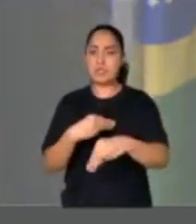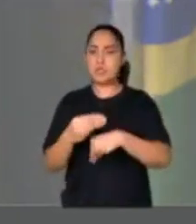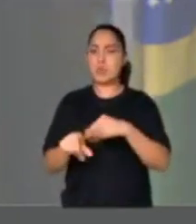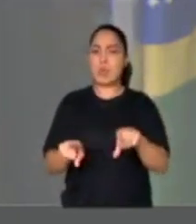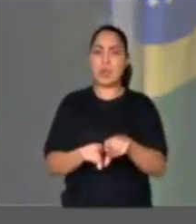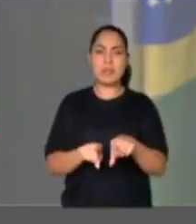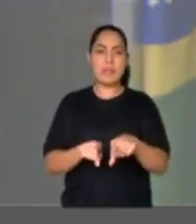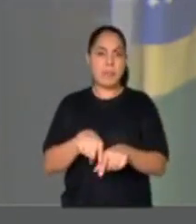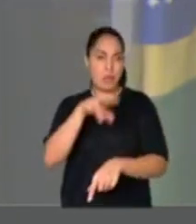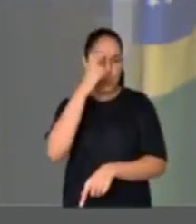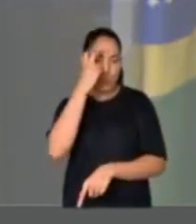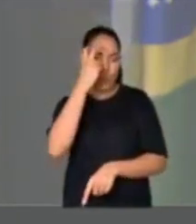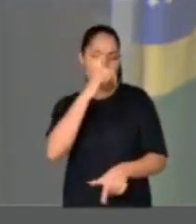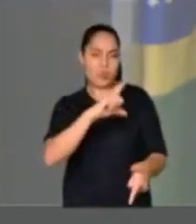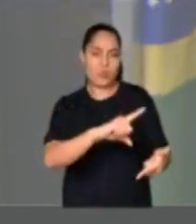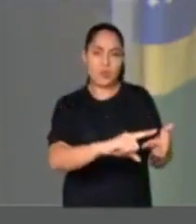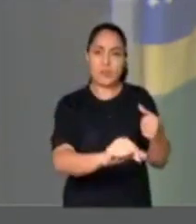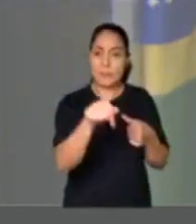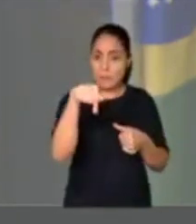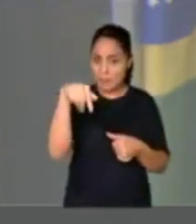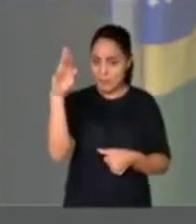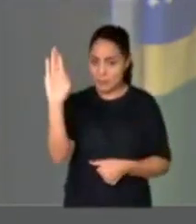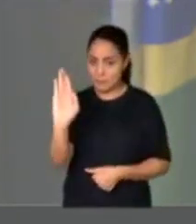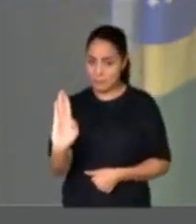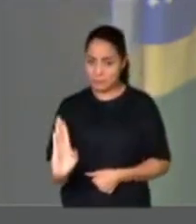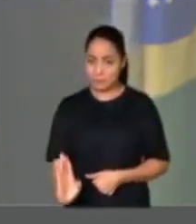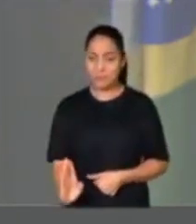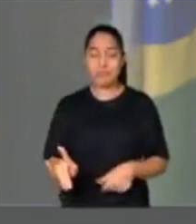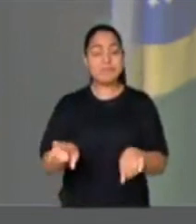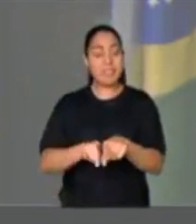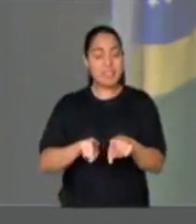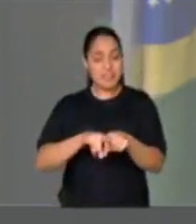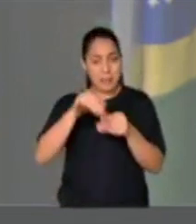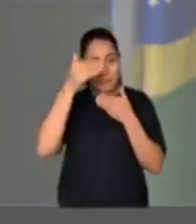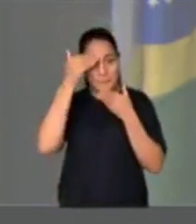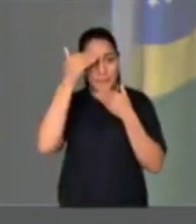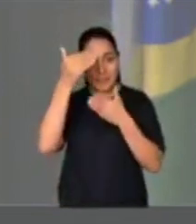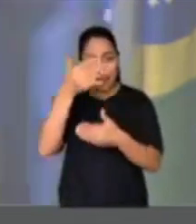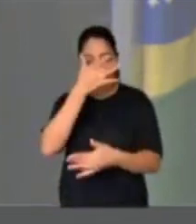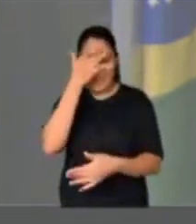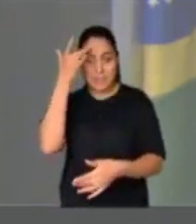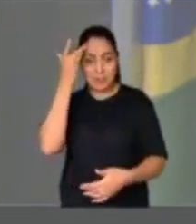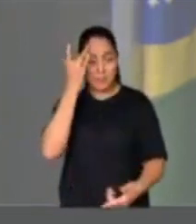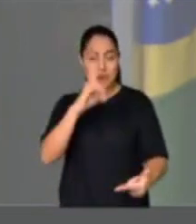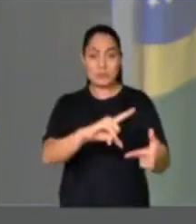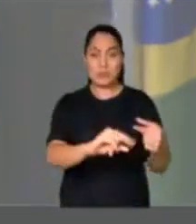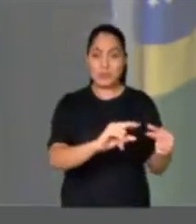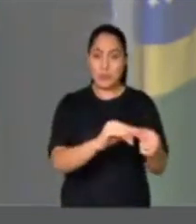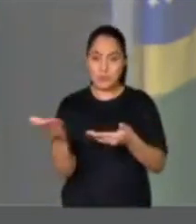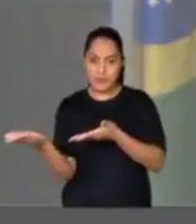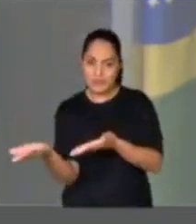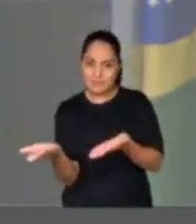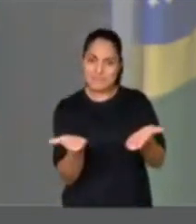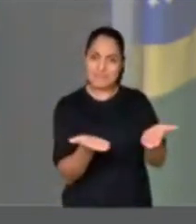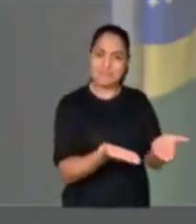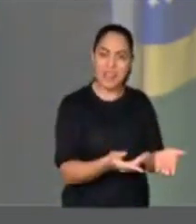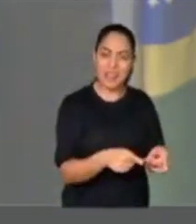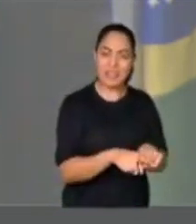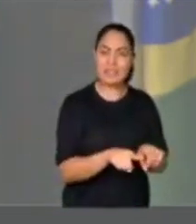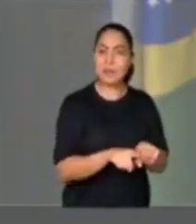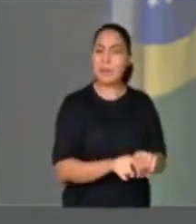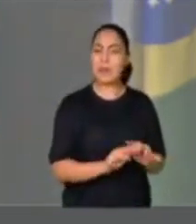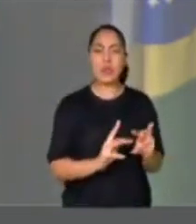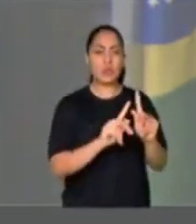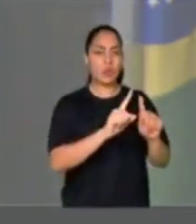valorização da cultura japonesa dentro do Brasil. E agradeço aos japoneses pela acolhida no Japão e por tudo de bom